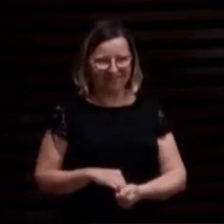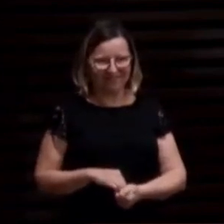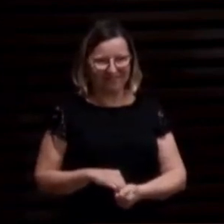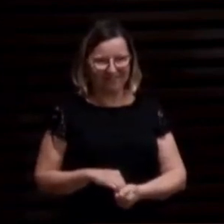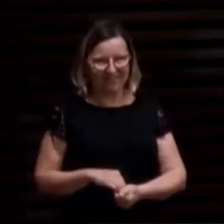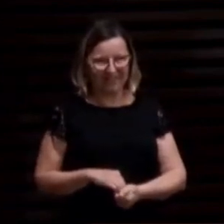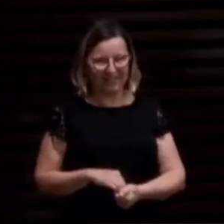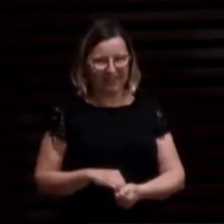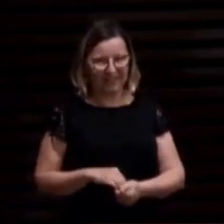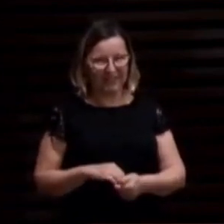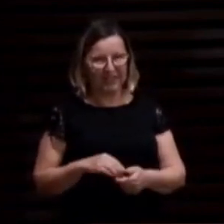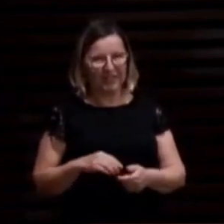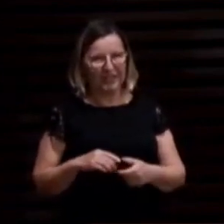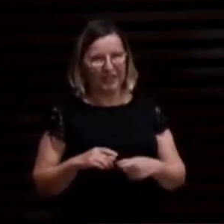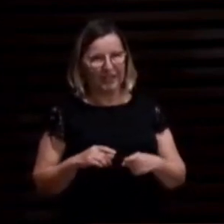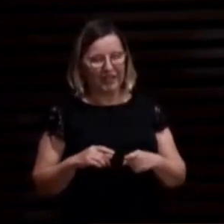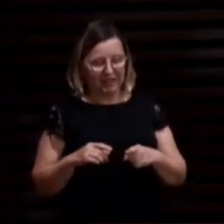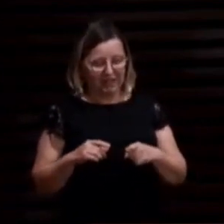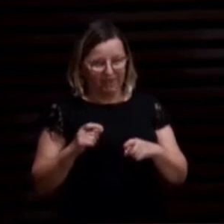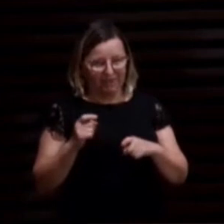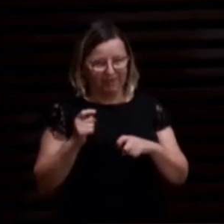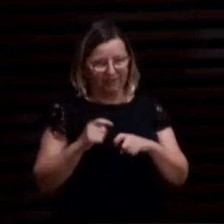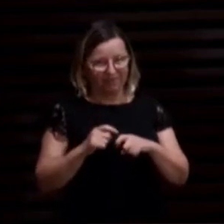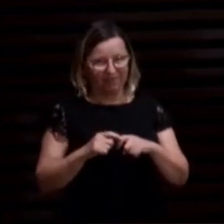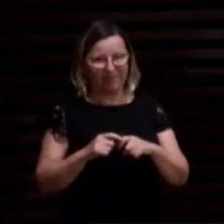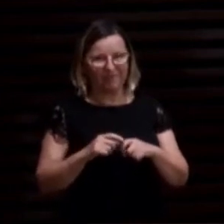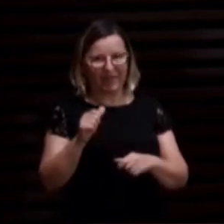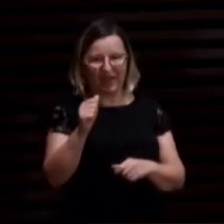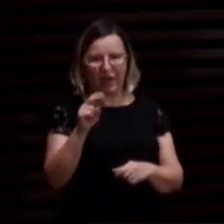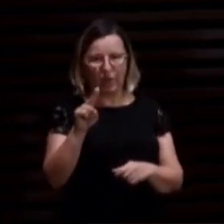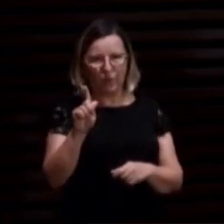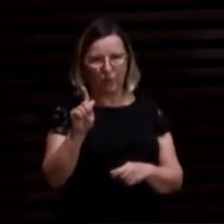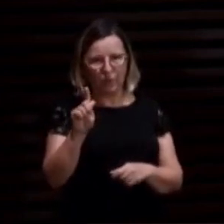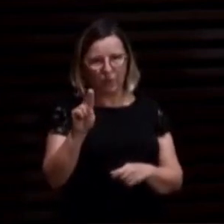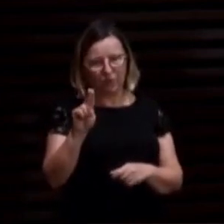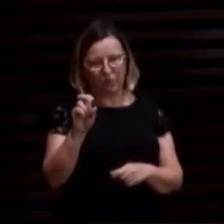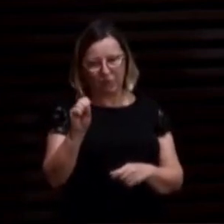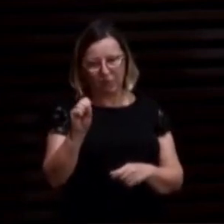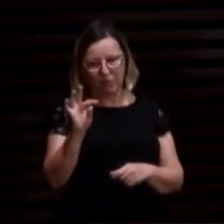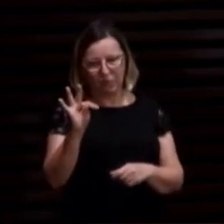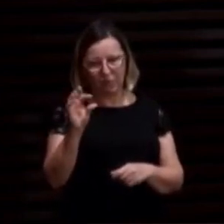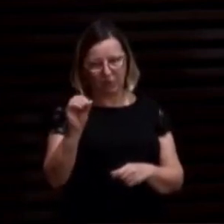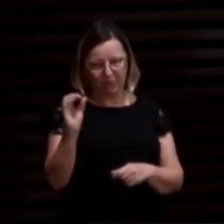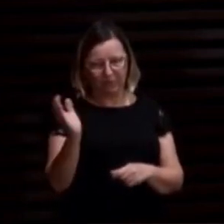Dr. Augusto Cury, um psiquiatra bastante reconhecido no Brasil,